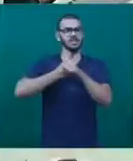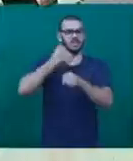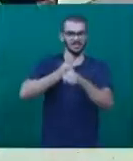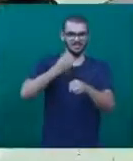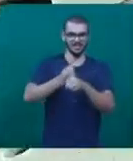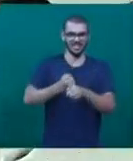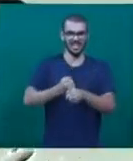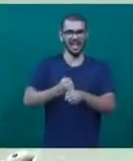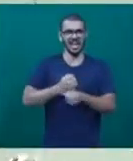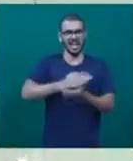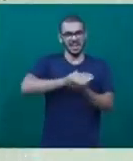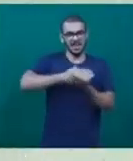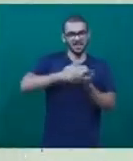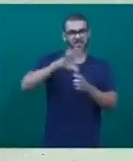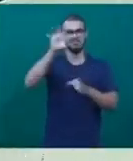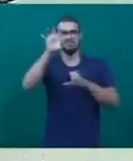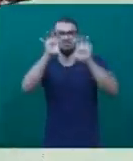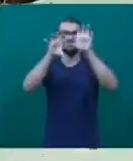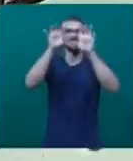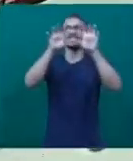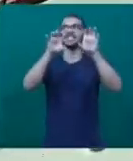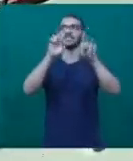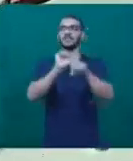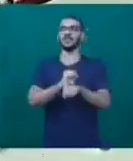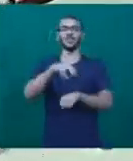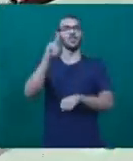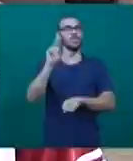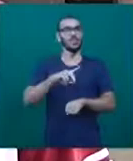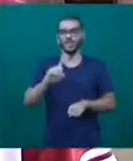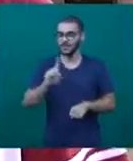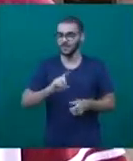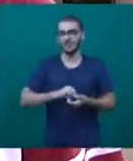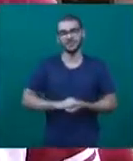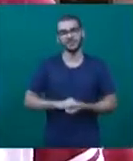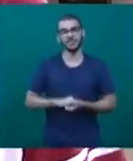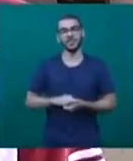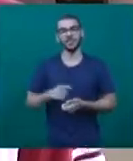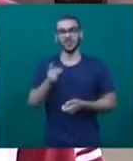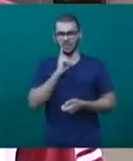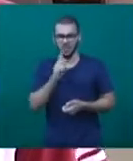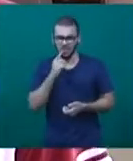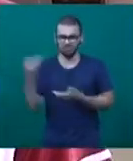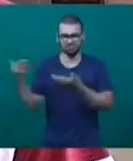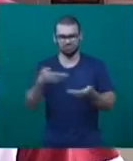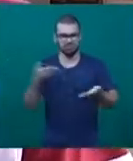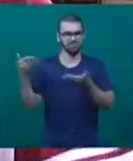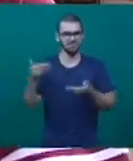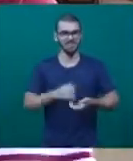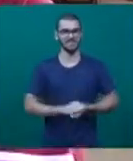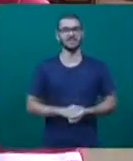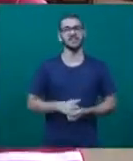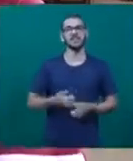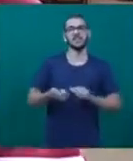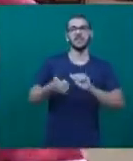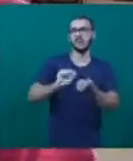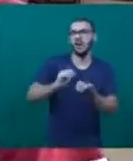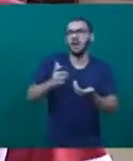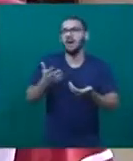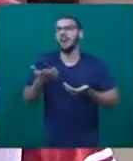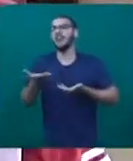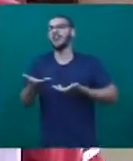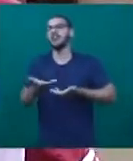praticar escalada e não parou mais. Vem aqui quase todo dia. É mais pelo esporte mesmo, pela convivência,